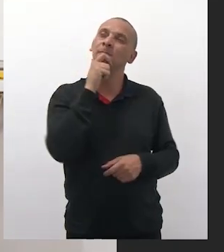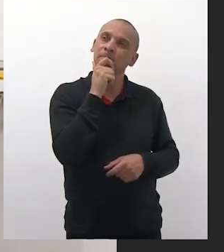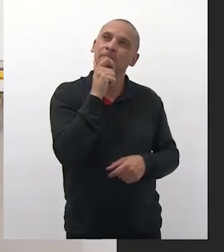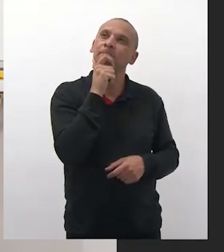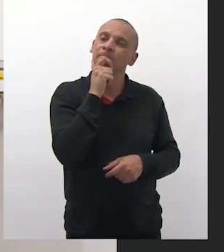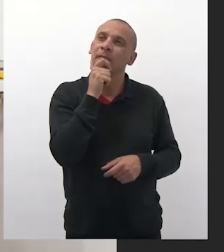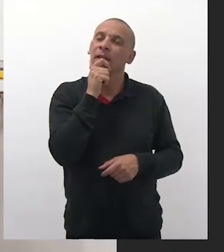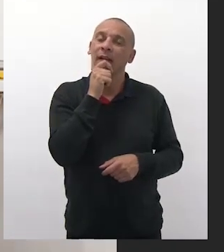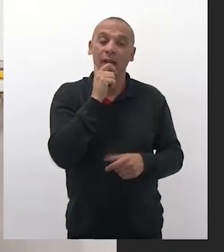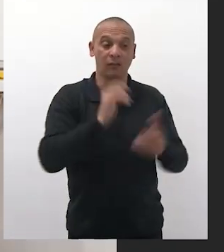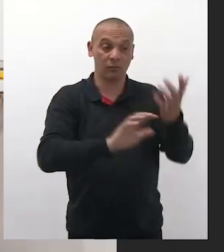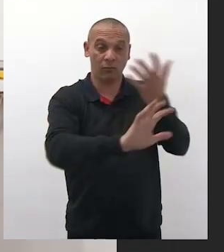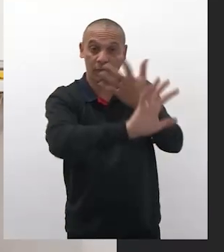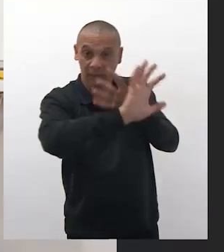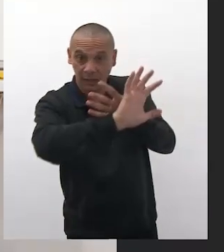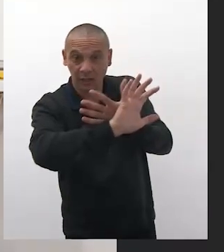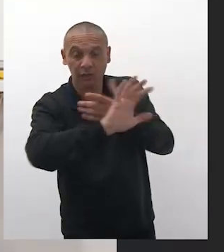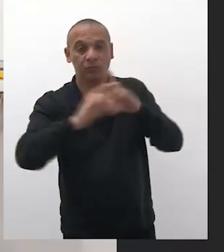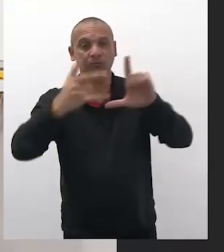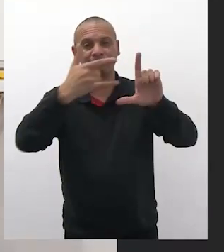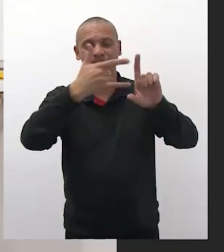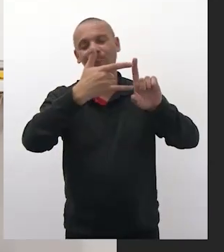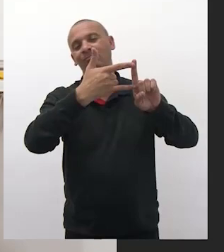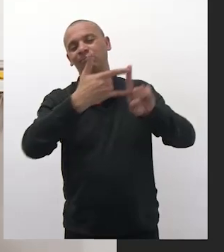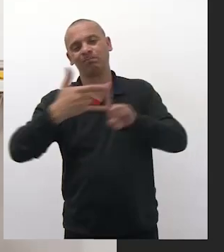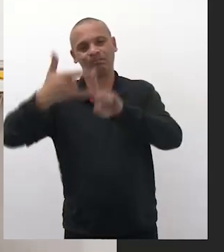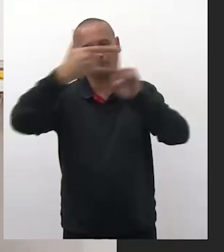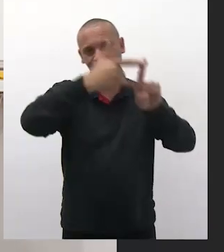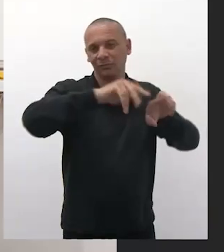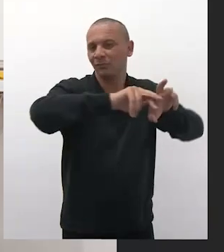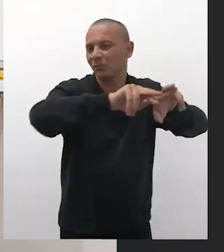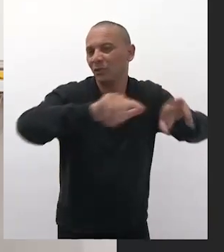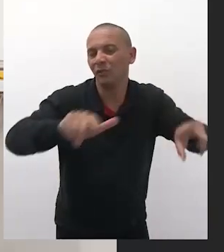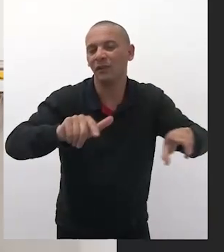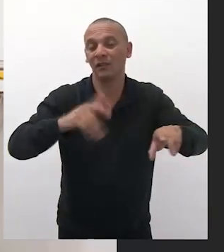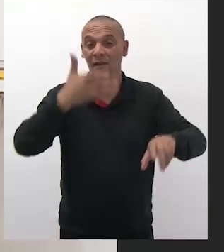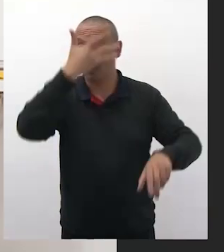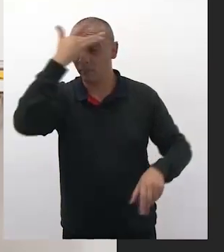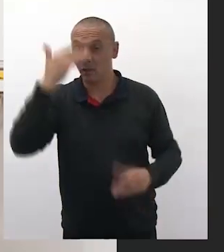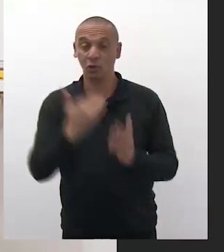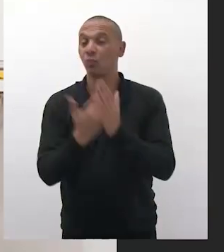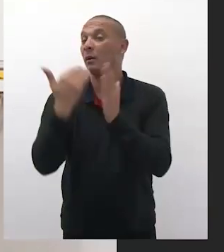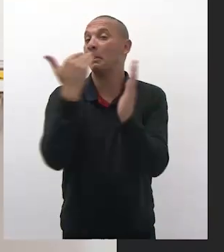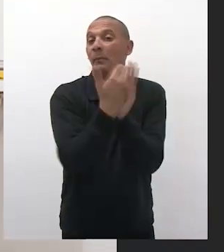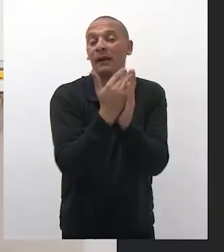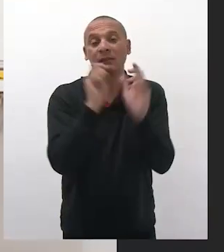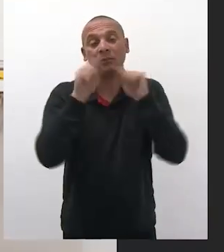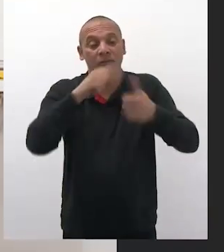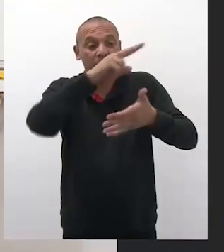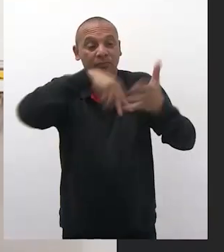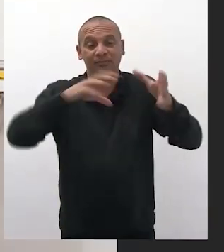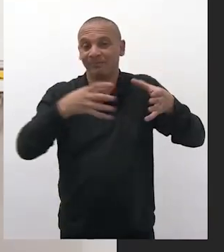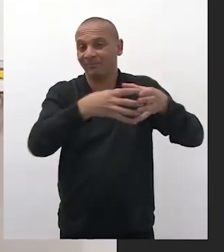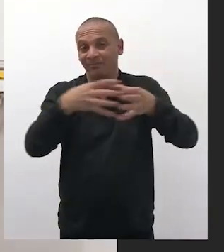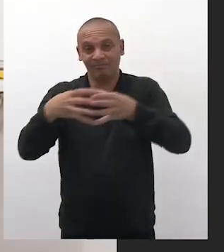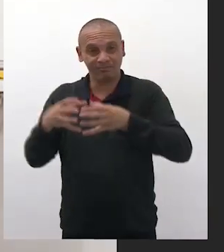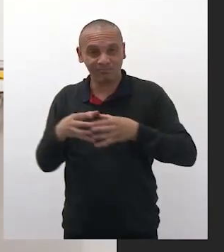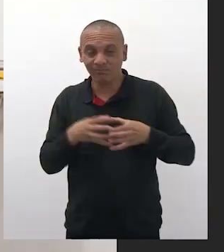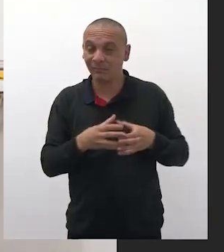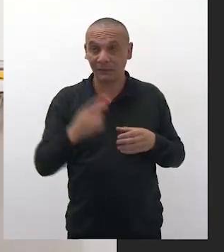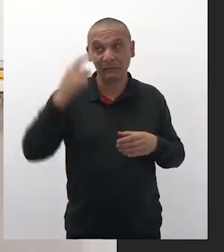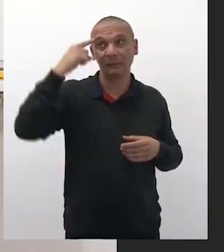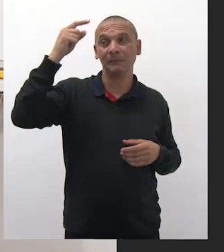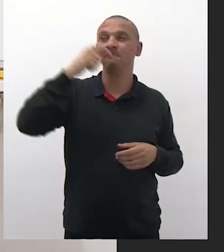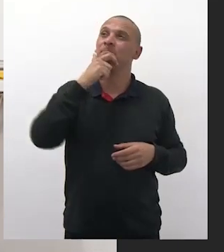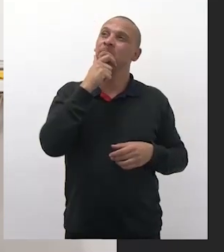por videoconferência, dar uma oportunidade de mais participantes no clube. Já era uma